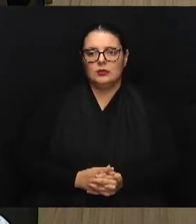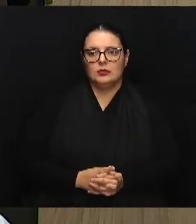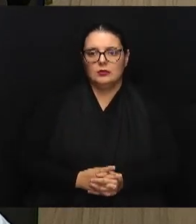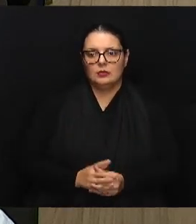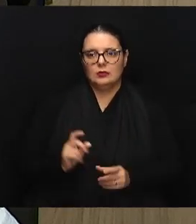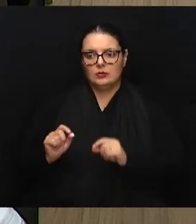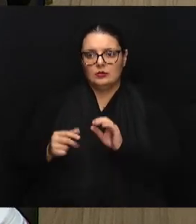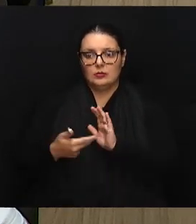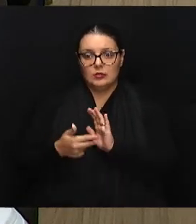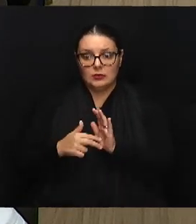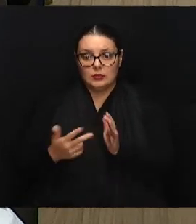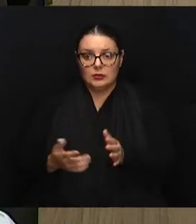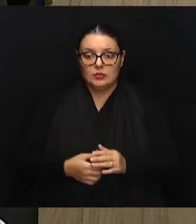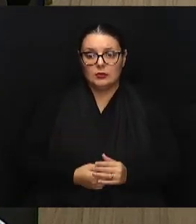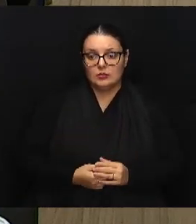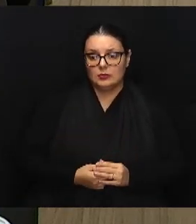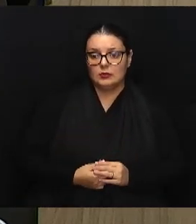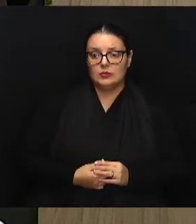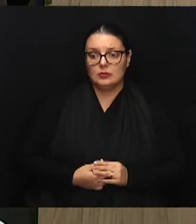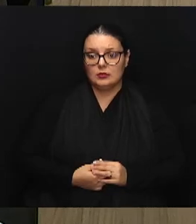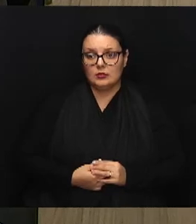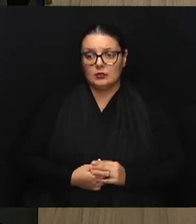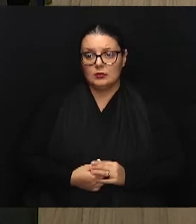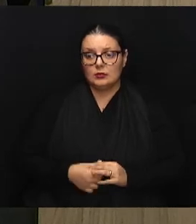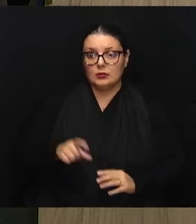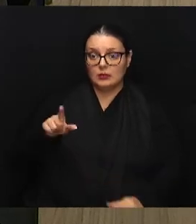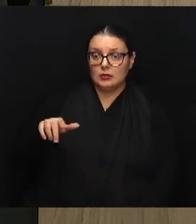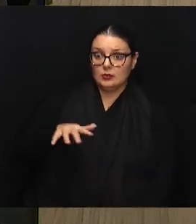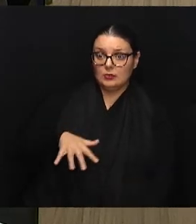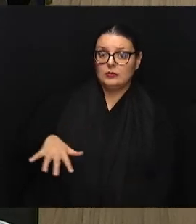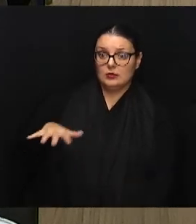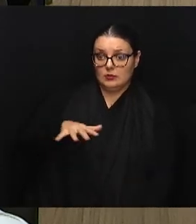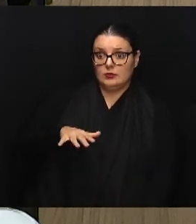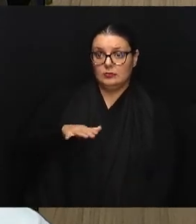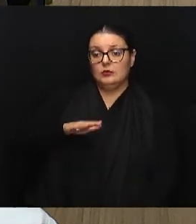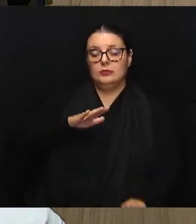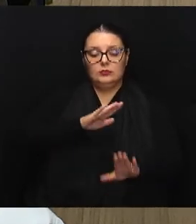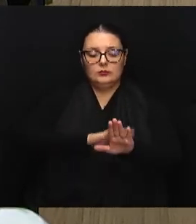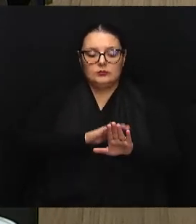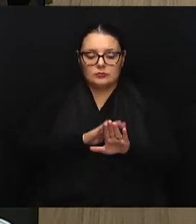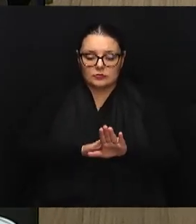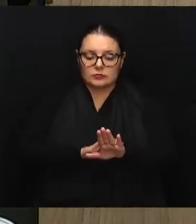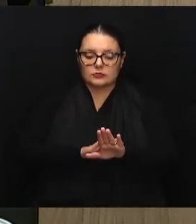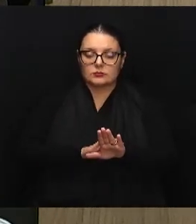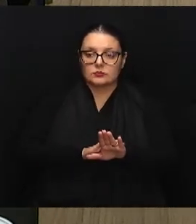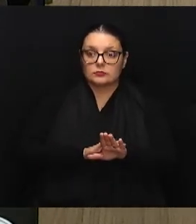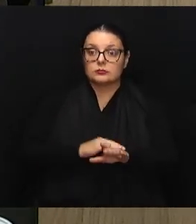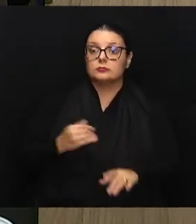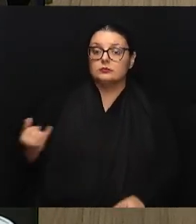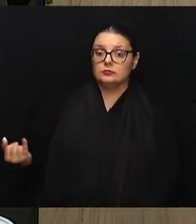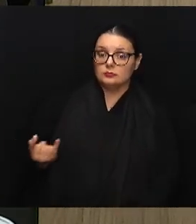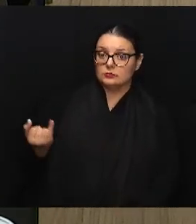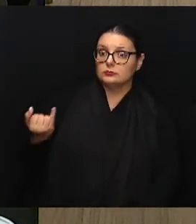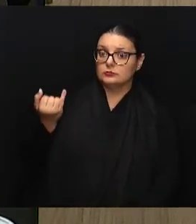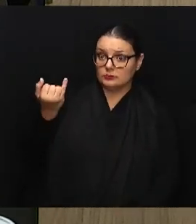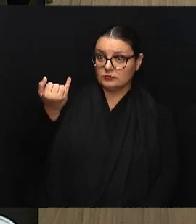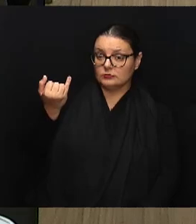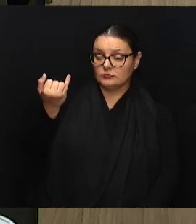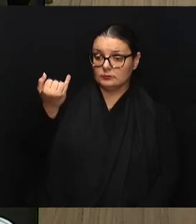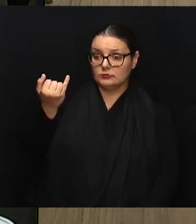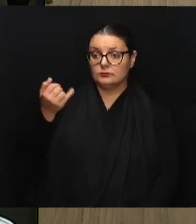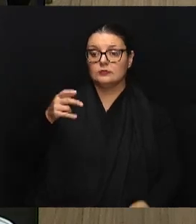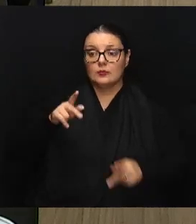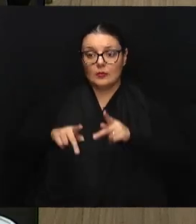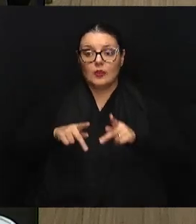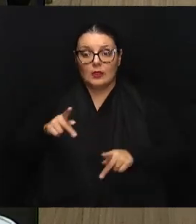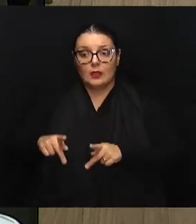Ou seja, eu acho que é uma área, é uma função, além de ser super importante